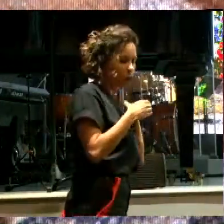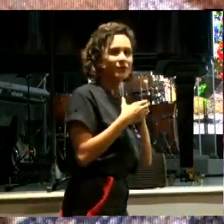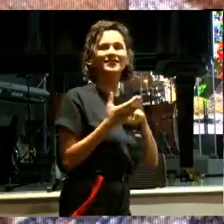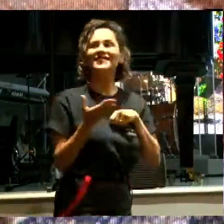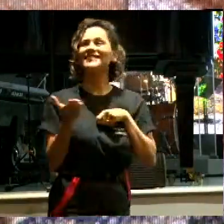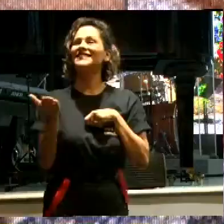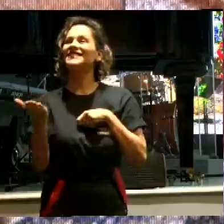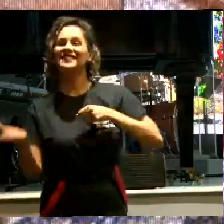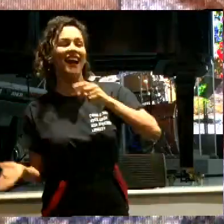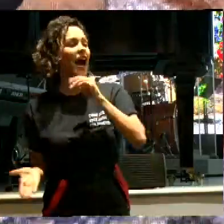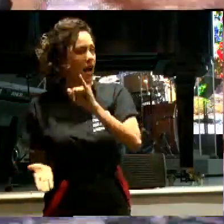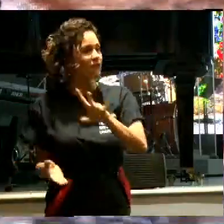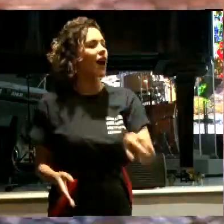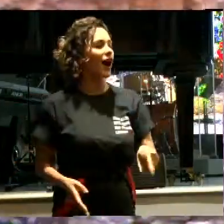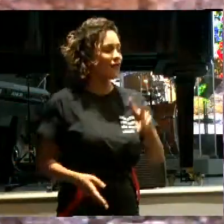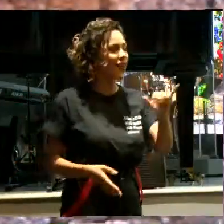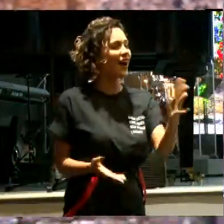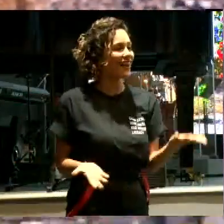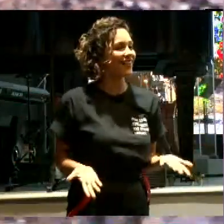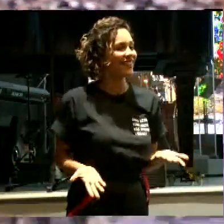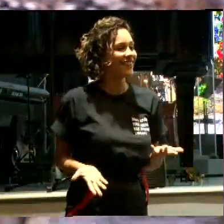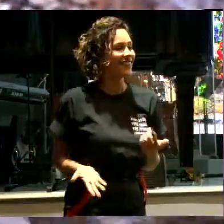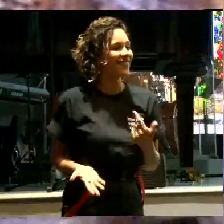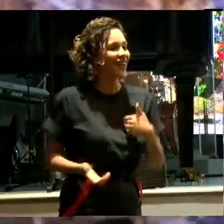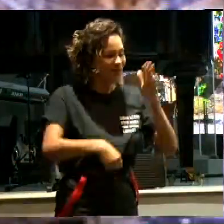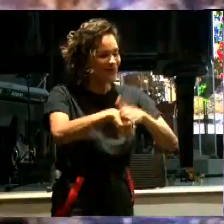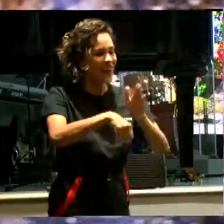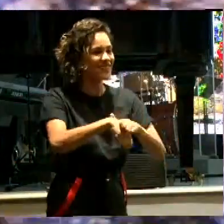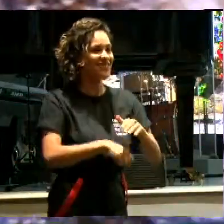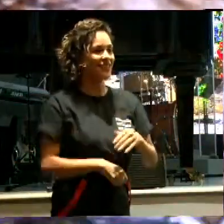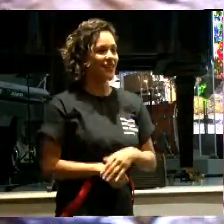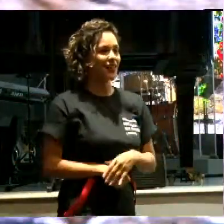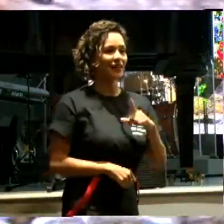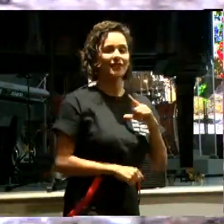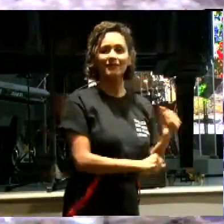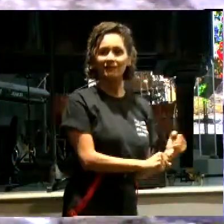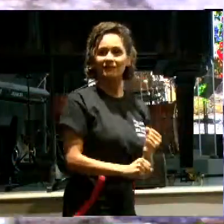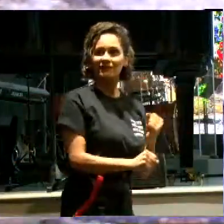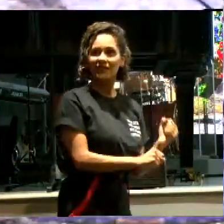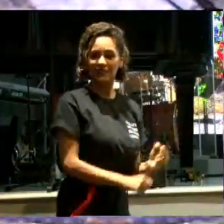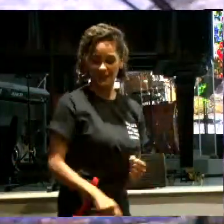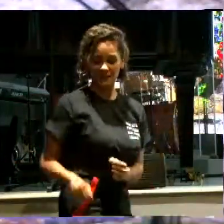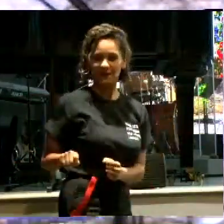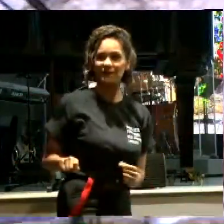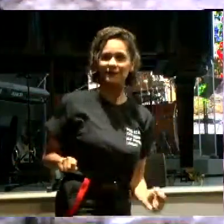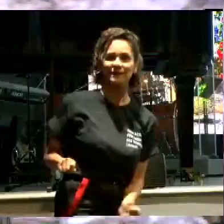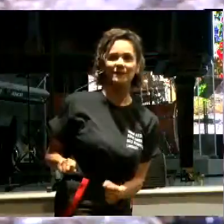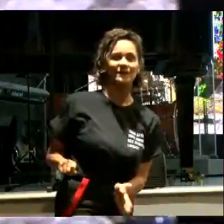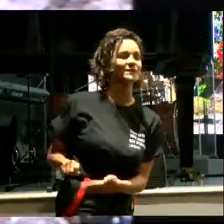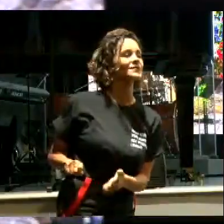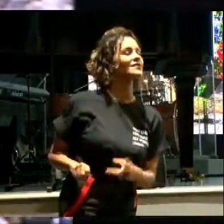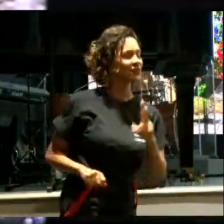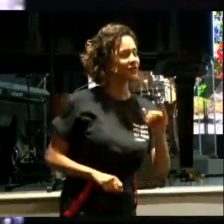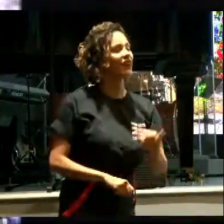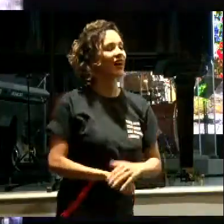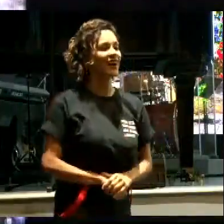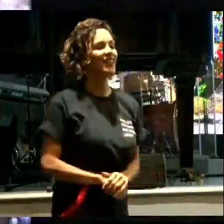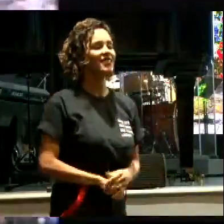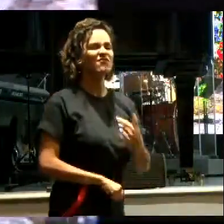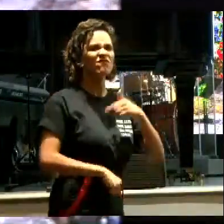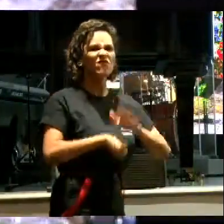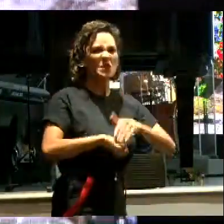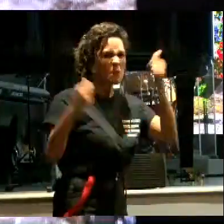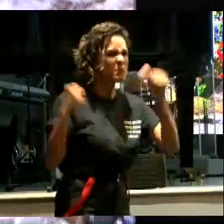ia. Com certeza eu ia varrer o lixo para debaixo do tapete, para debaixo dos móveis, eu ia fazer meu